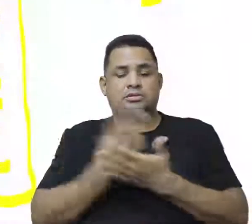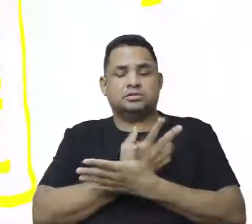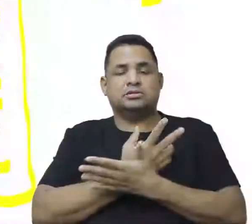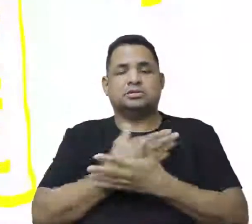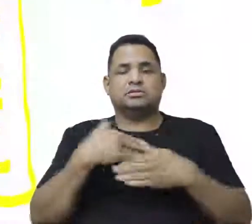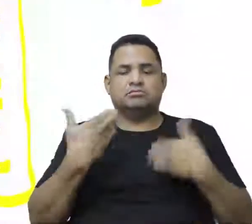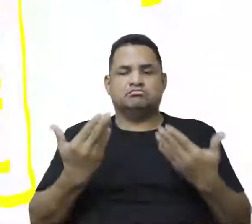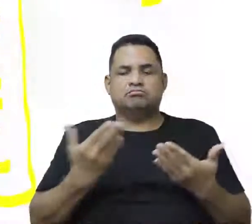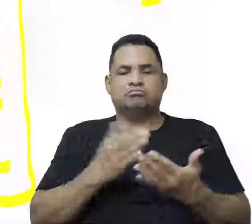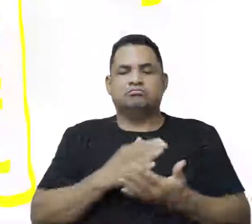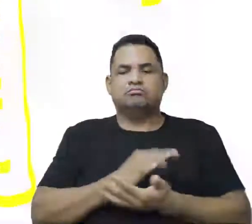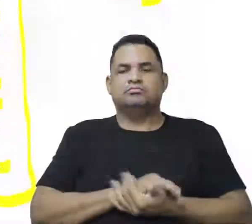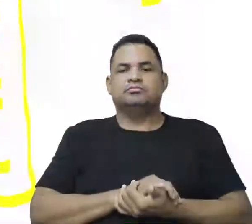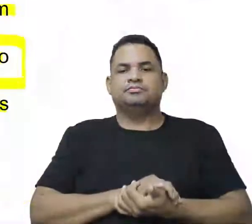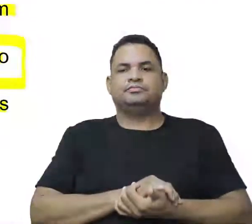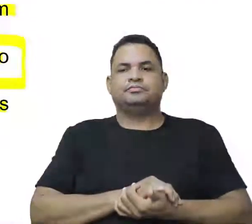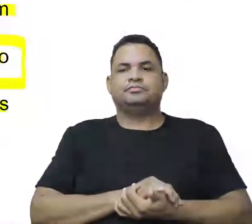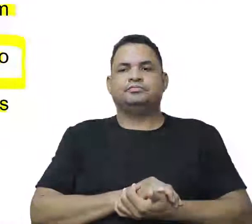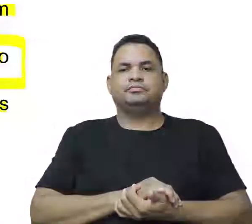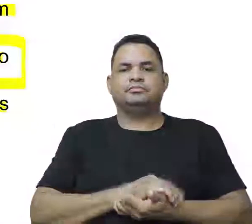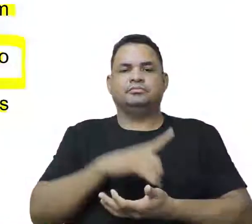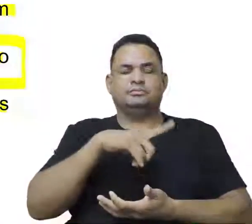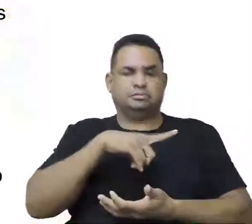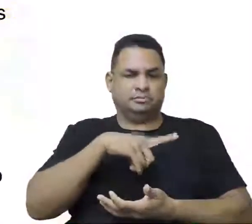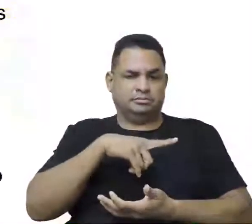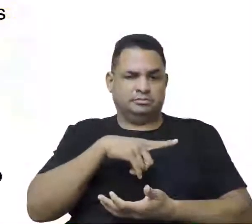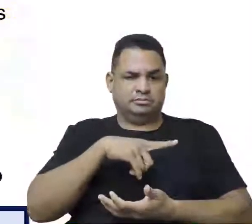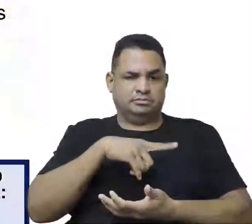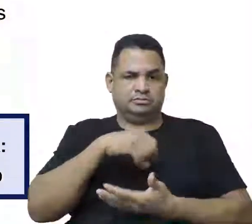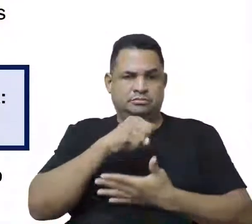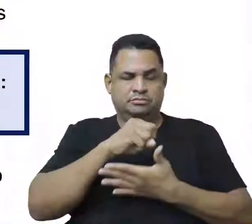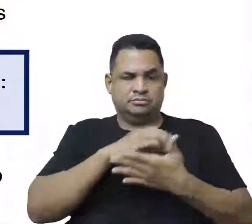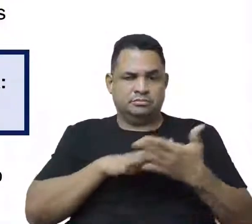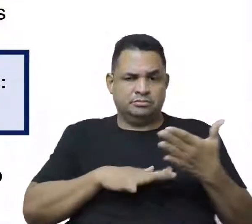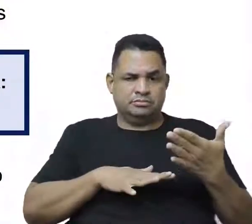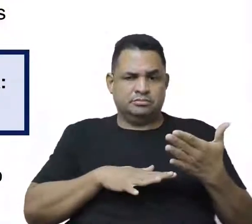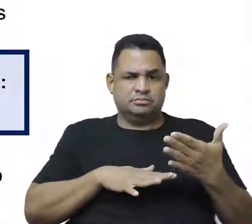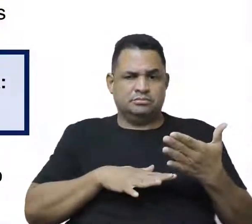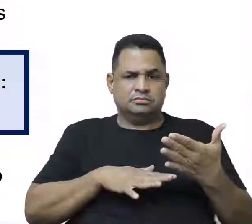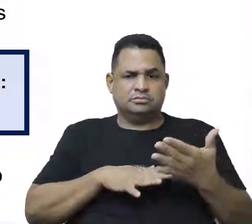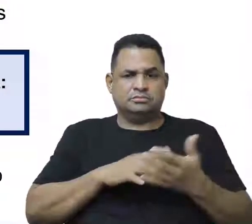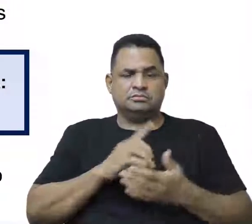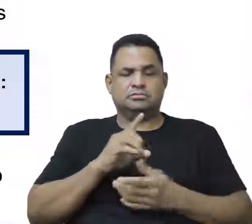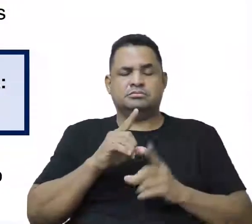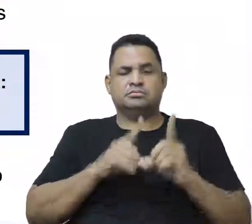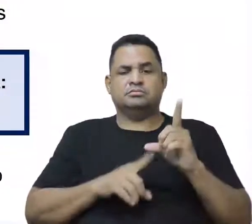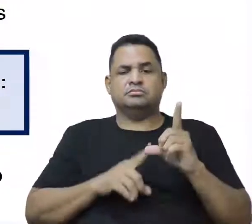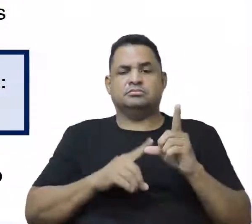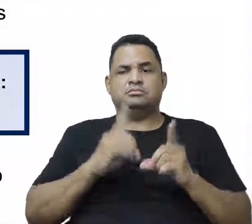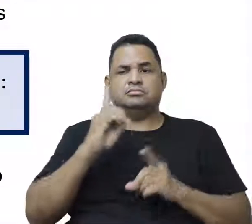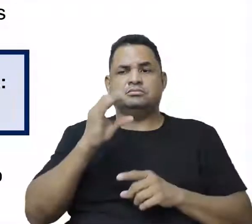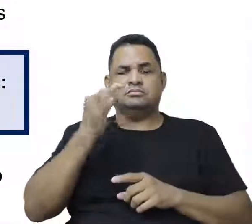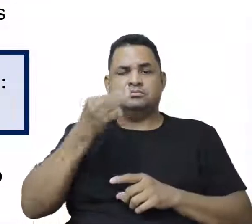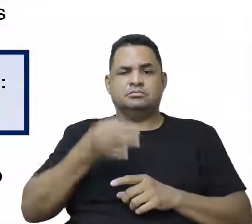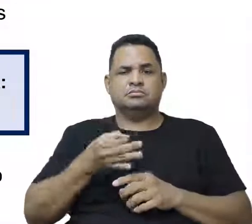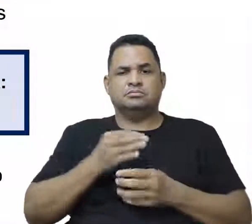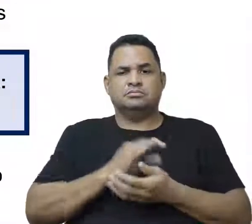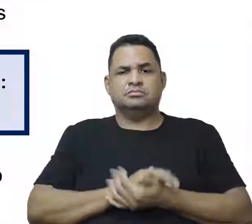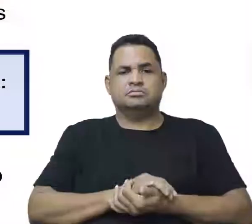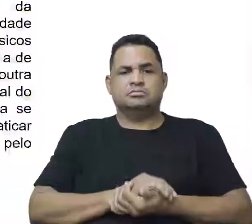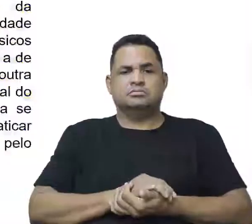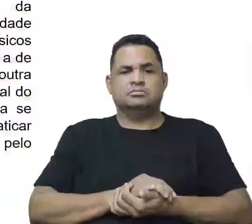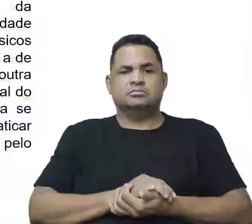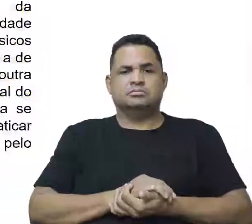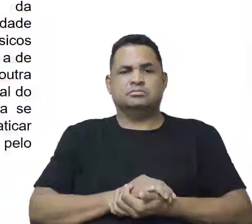a interpretação. Então, eu tenho ali a questão, a letra D como correta. Vamos